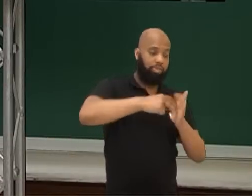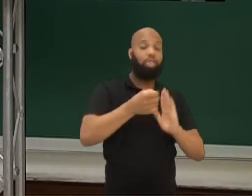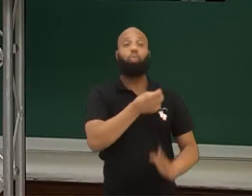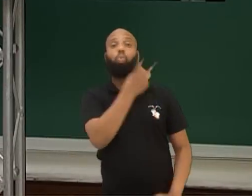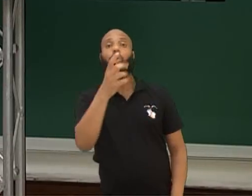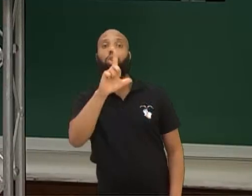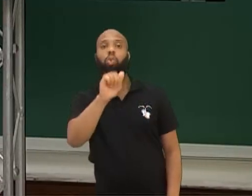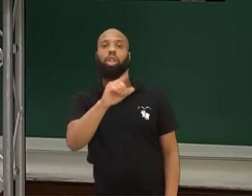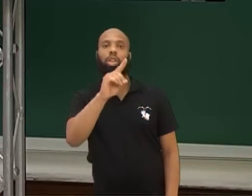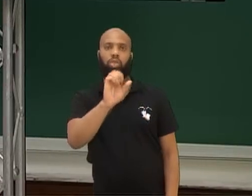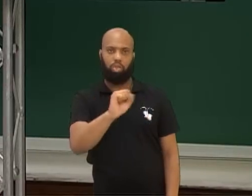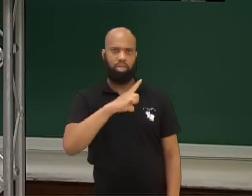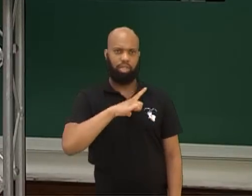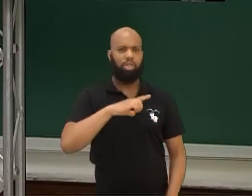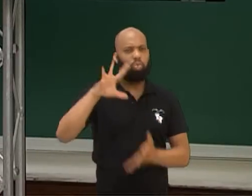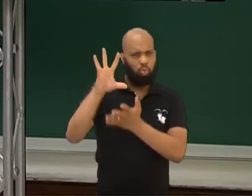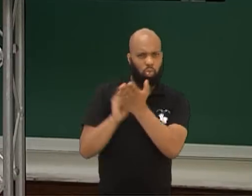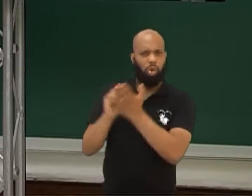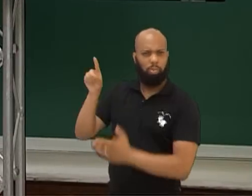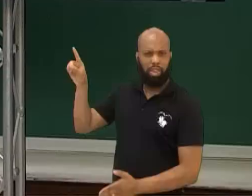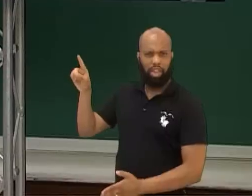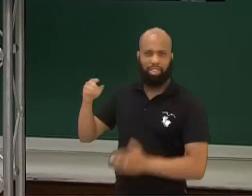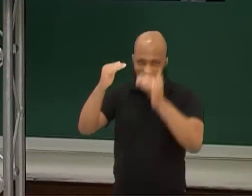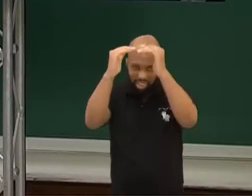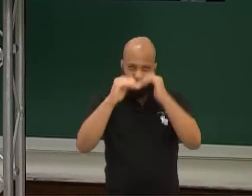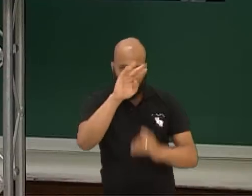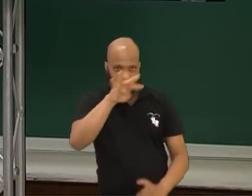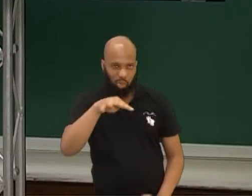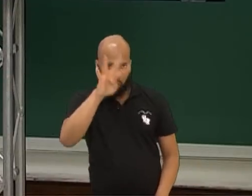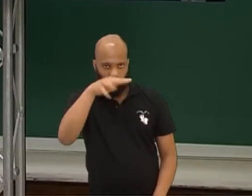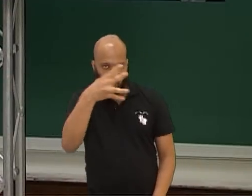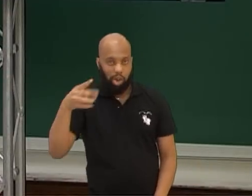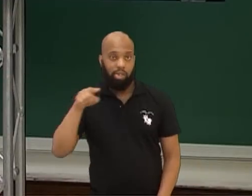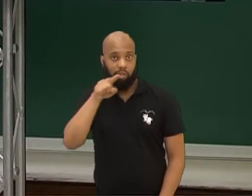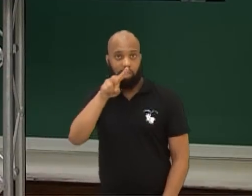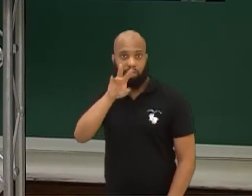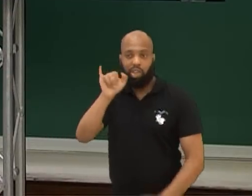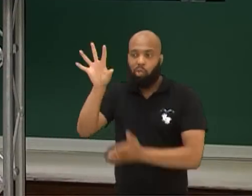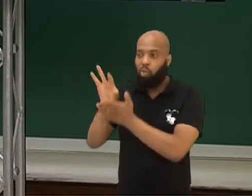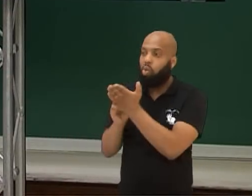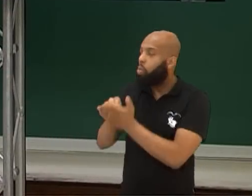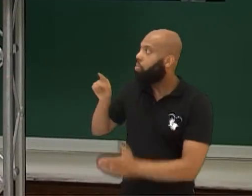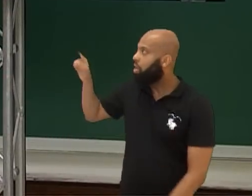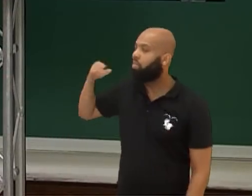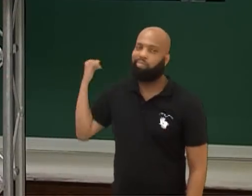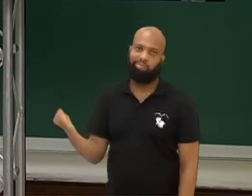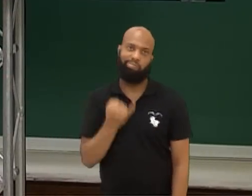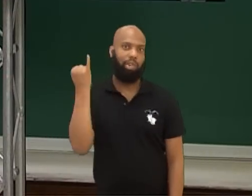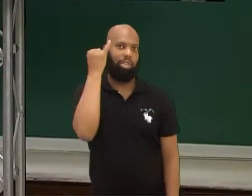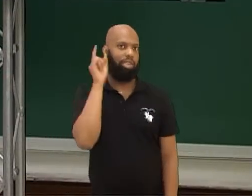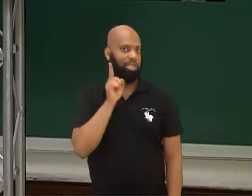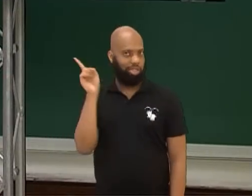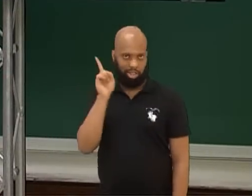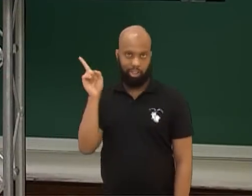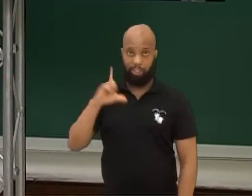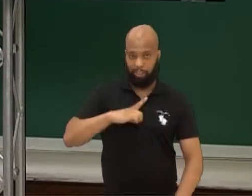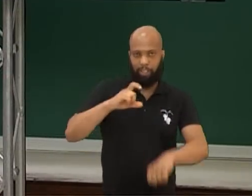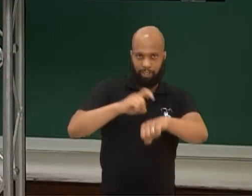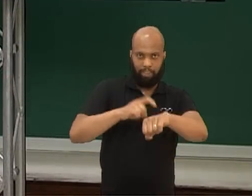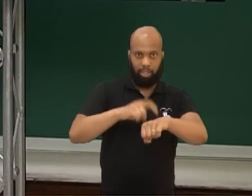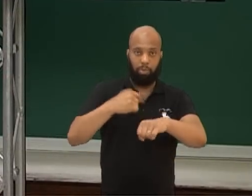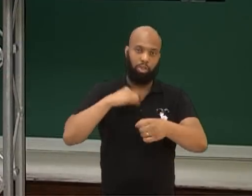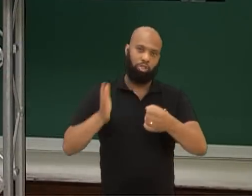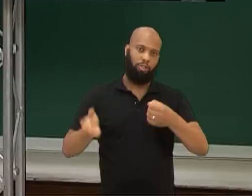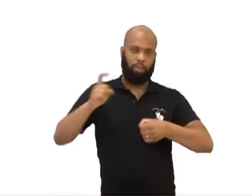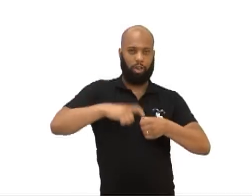polígono. Vamos copiar isso embaixo do quadro resumo? Então, lá no quadro, depois do quadro resumo que vocês copiaram, agora vocês copiem essa conclusão.